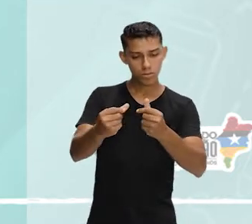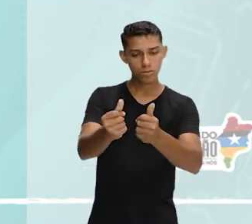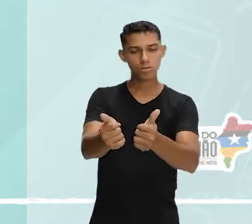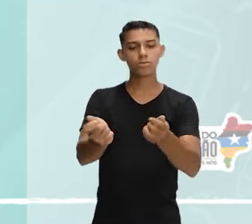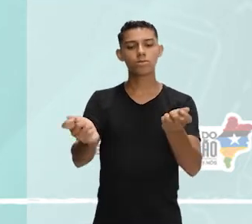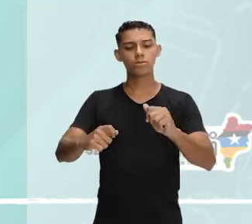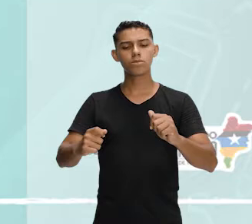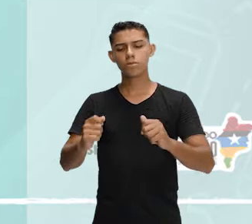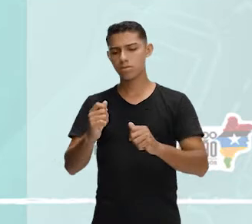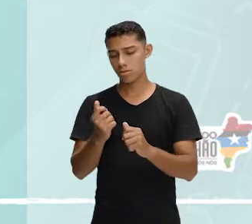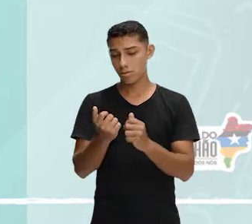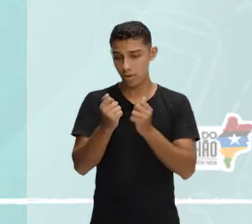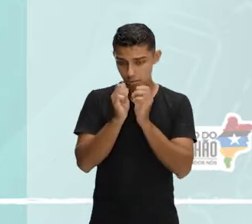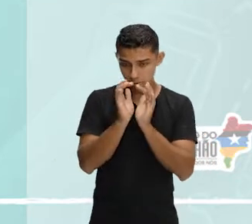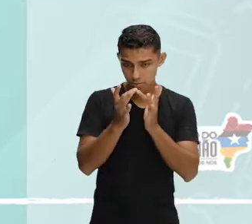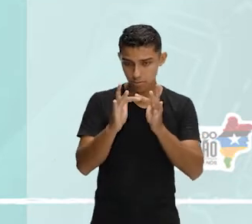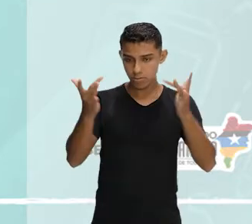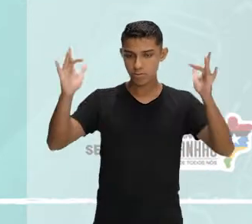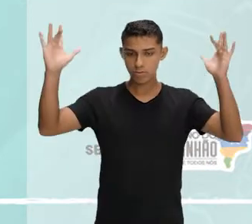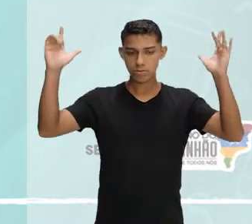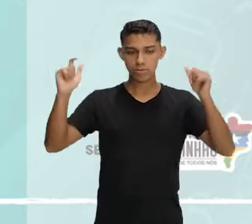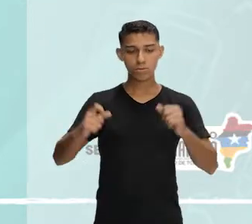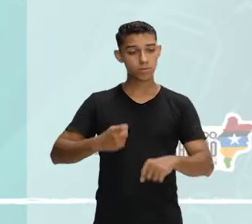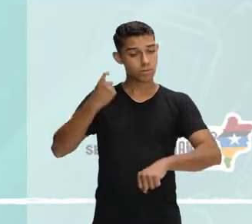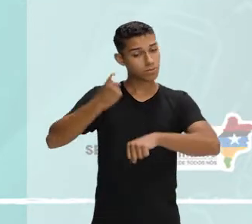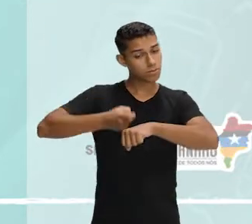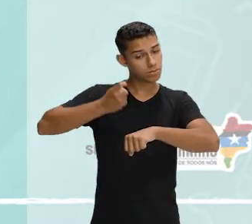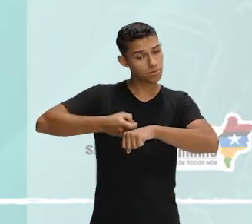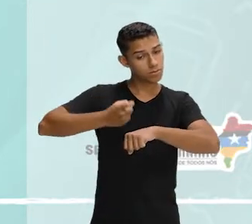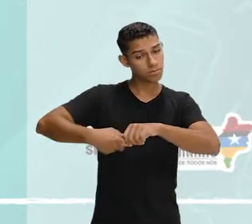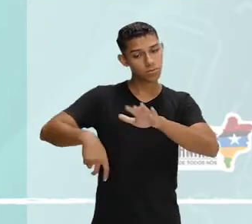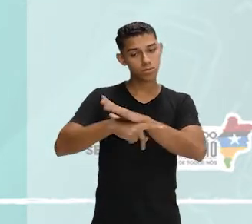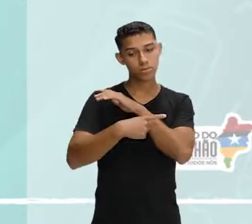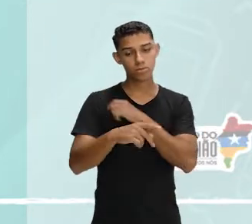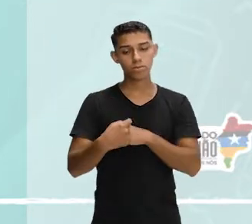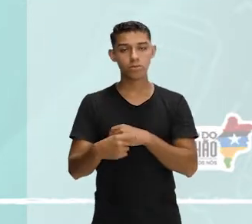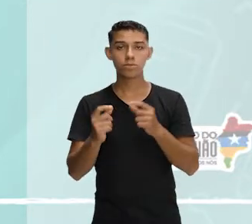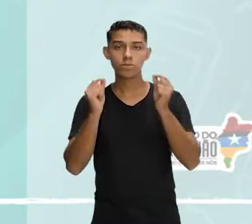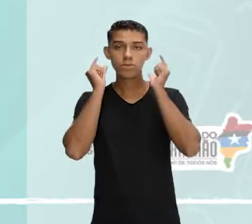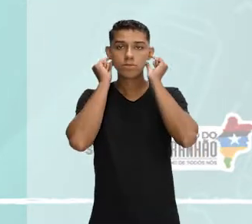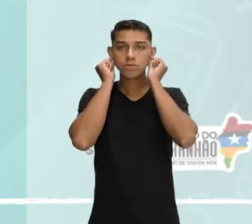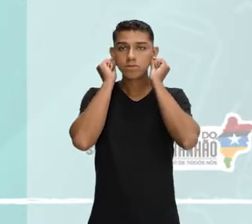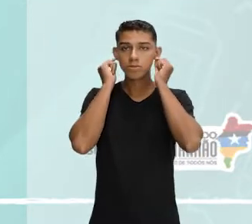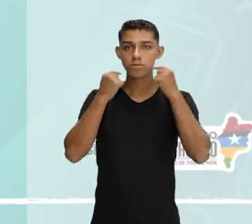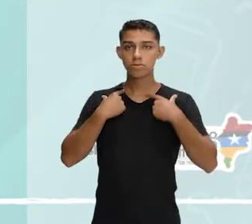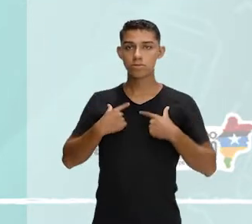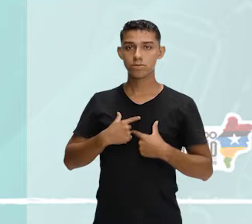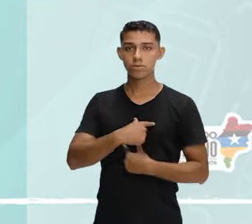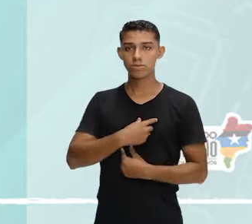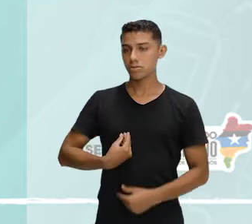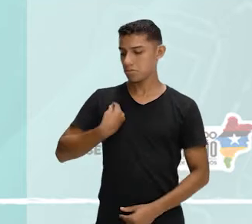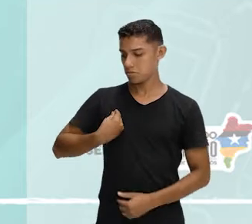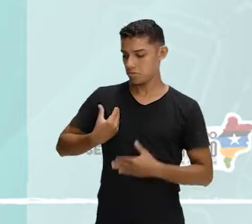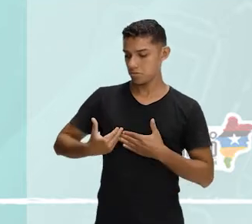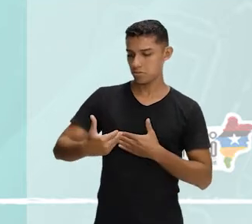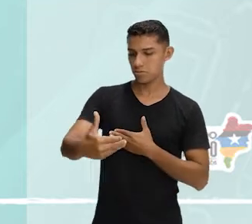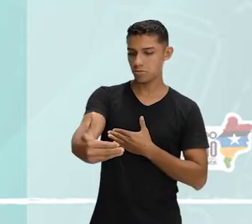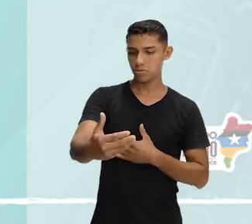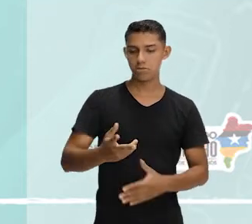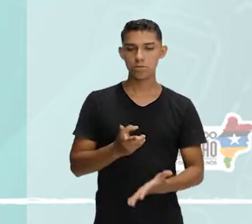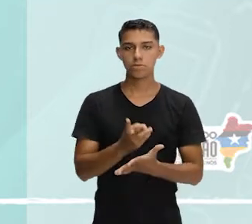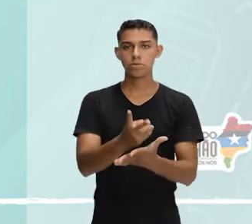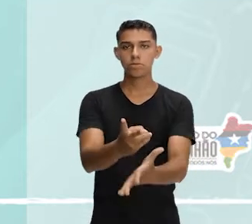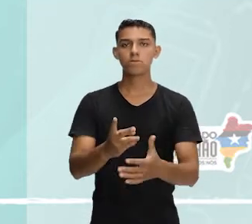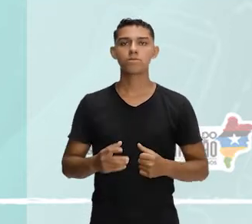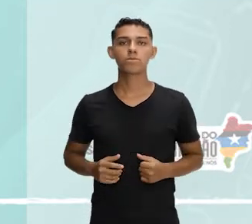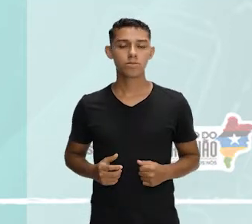mantém o brilho do ouro, possui dureza adequada para a joia e durabilidade. O